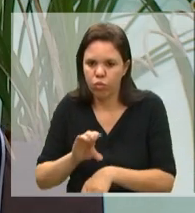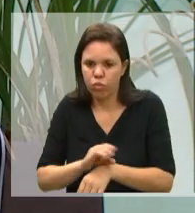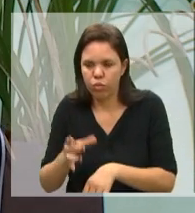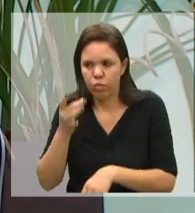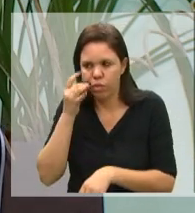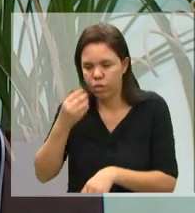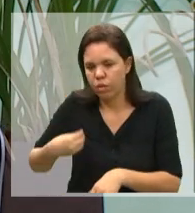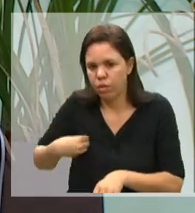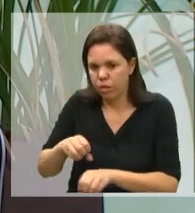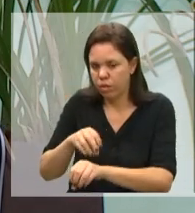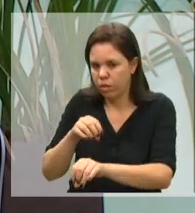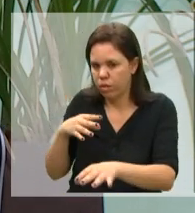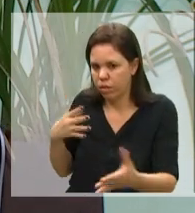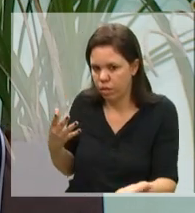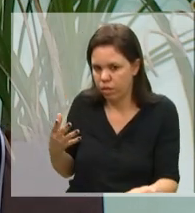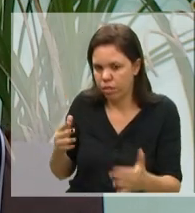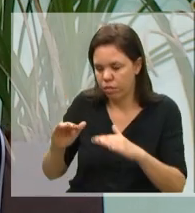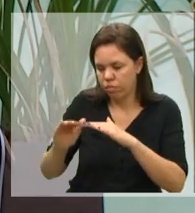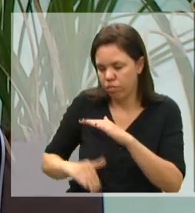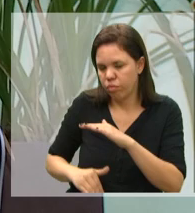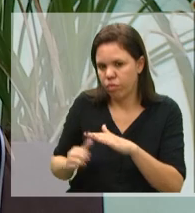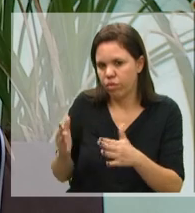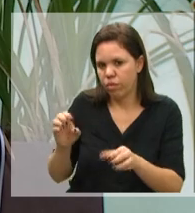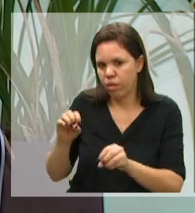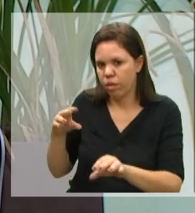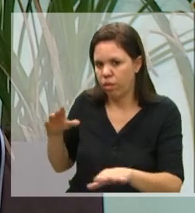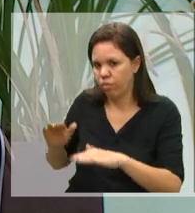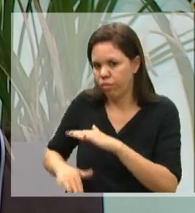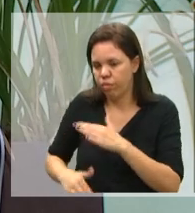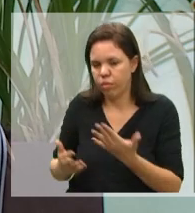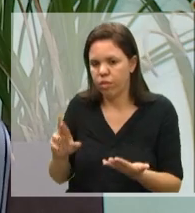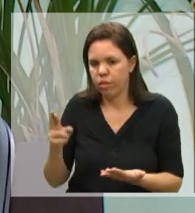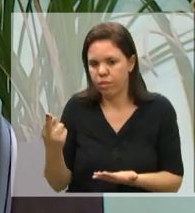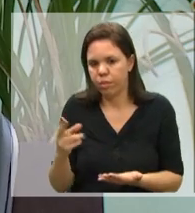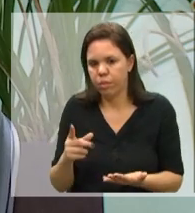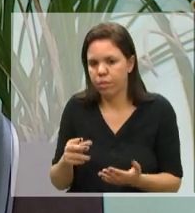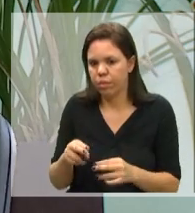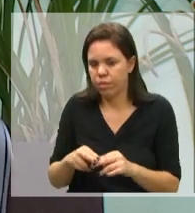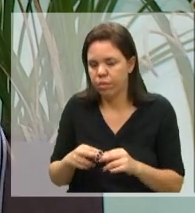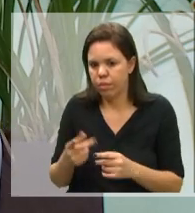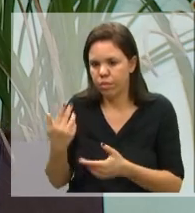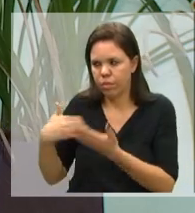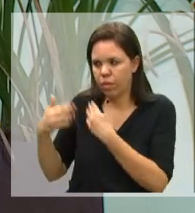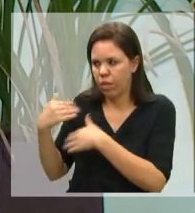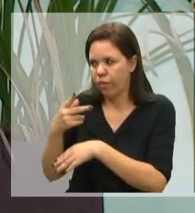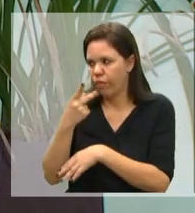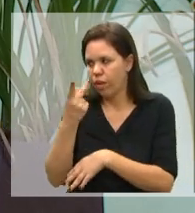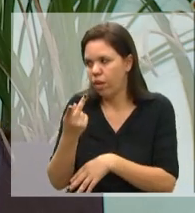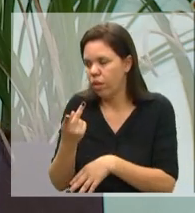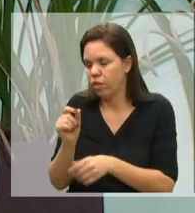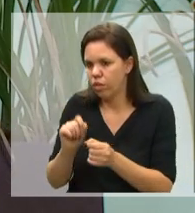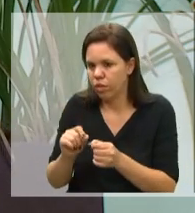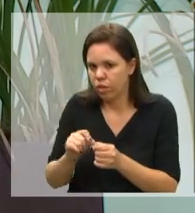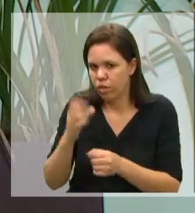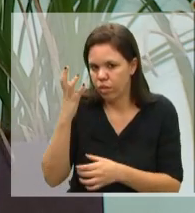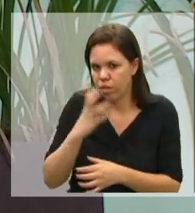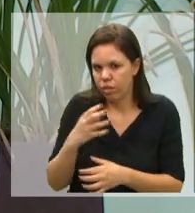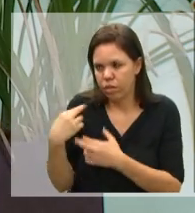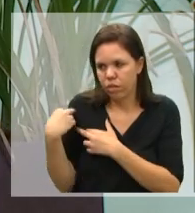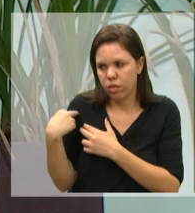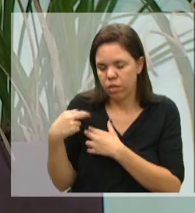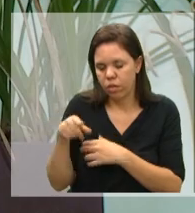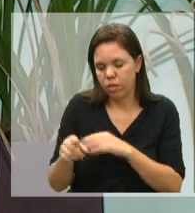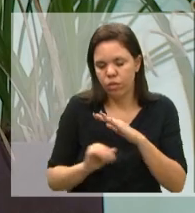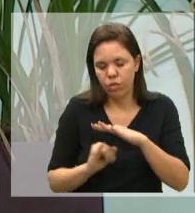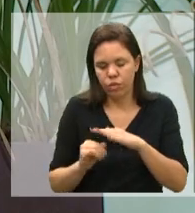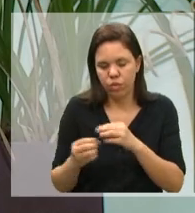curso EAD, o EAD tem um resultado inferior. Tá? Mas isso acho que retoma o ponto que nós falávamos anteriormente, da seriedade da instituição